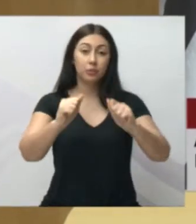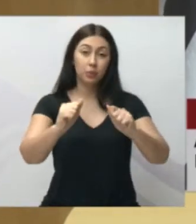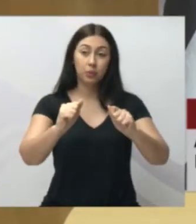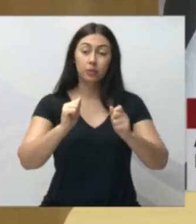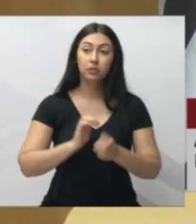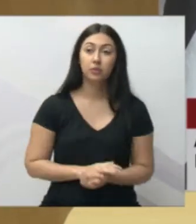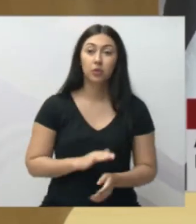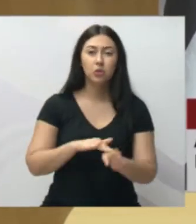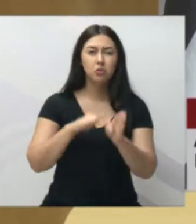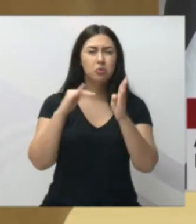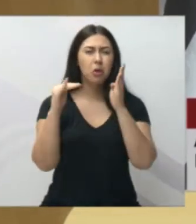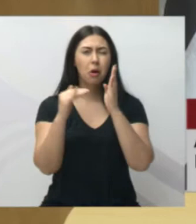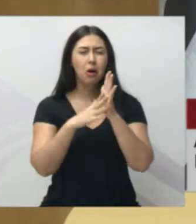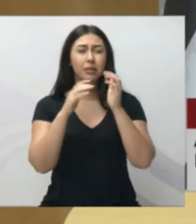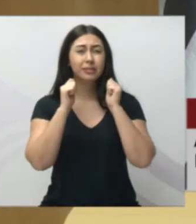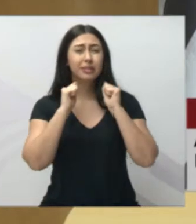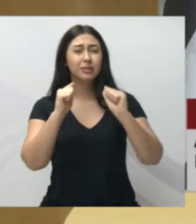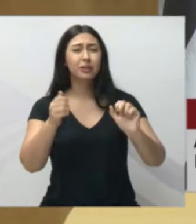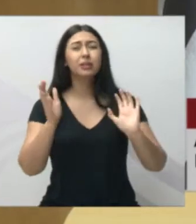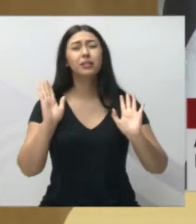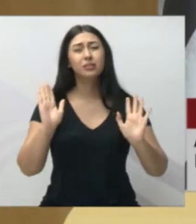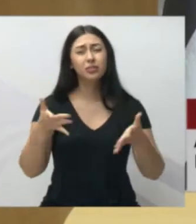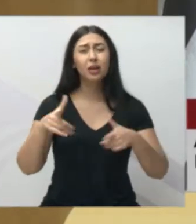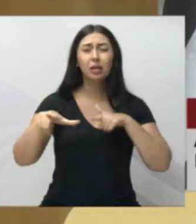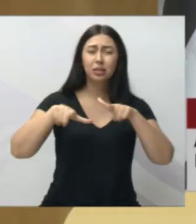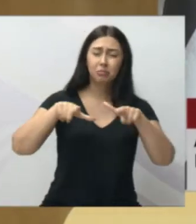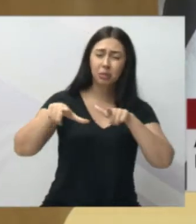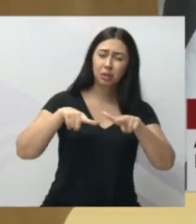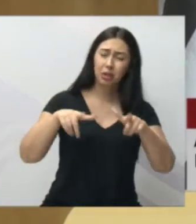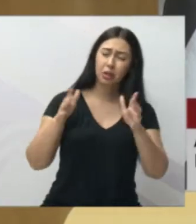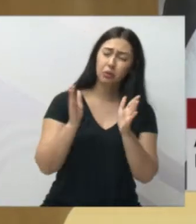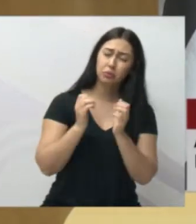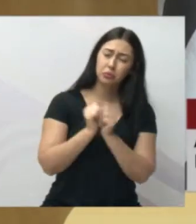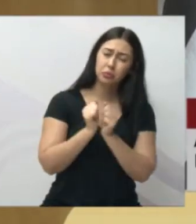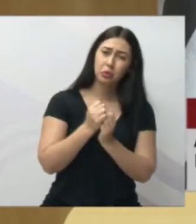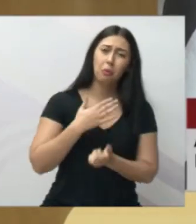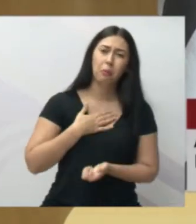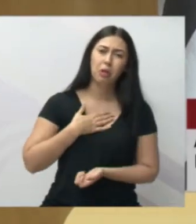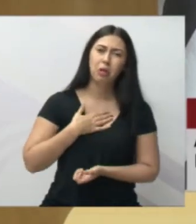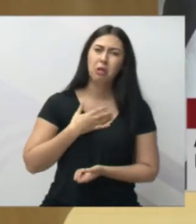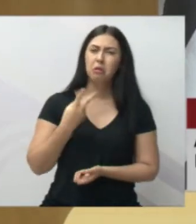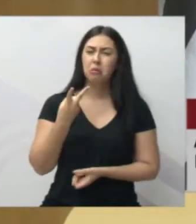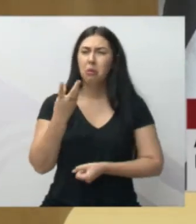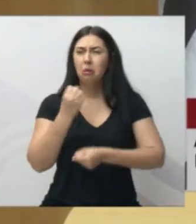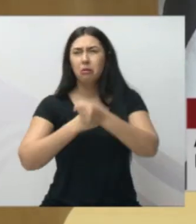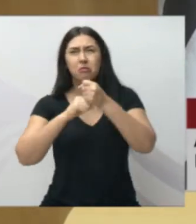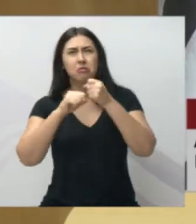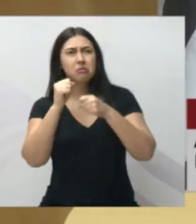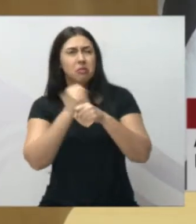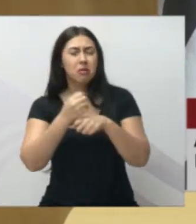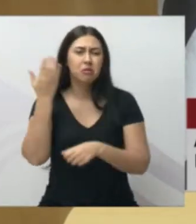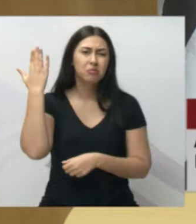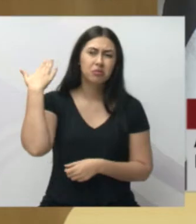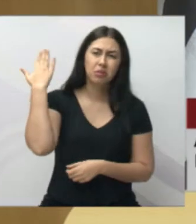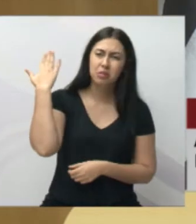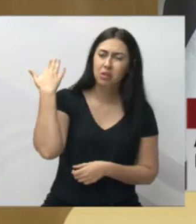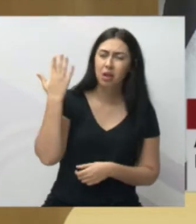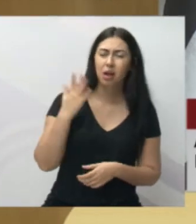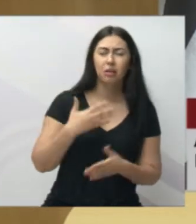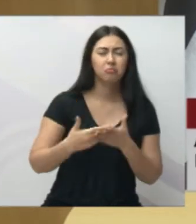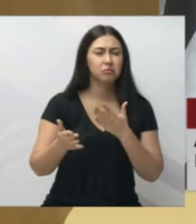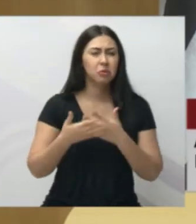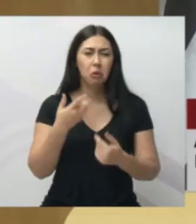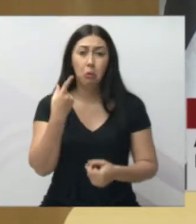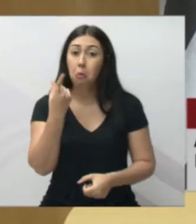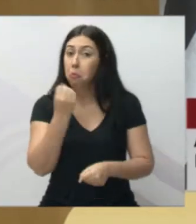para todos os assessores que passaram no meu gabinete, seja 2 anos e meio, seja 2 anos, seja